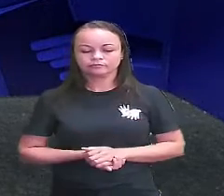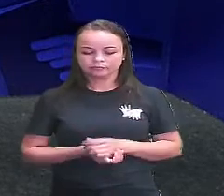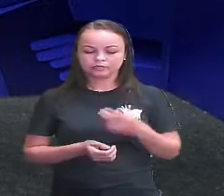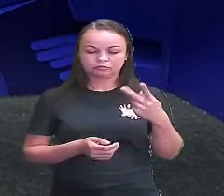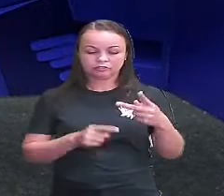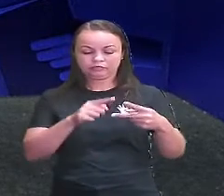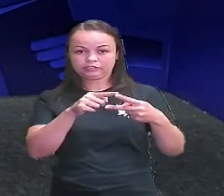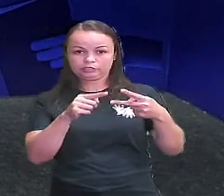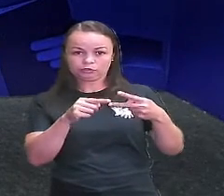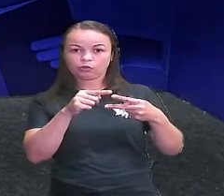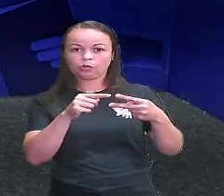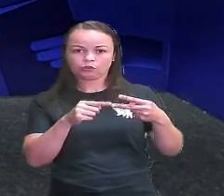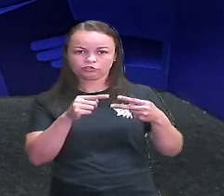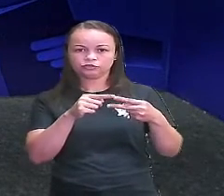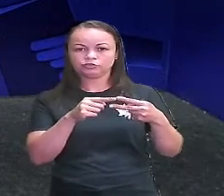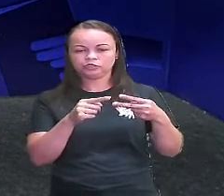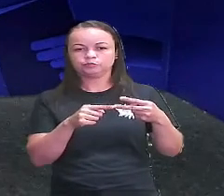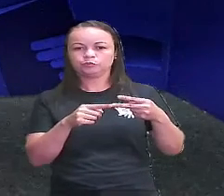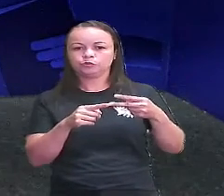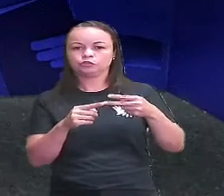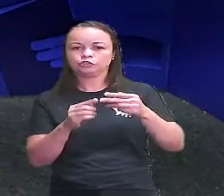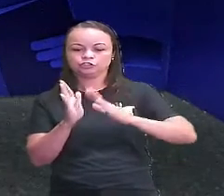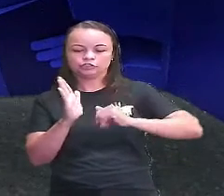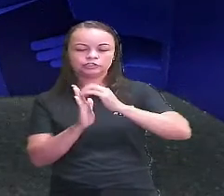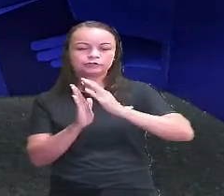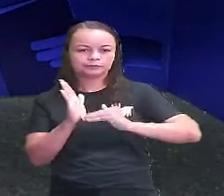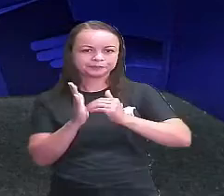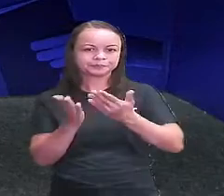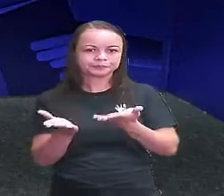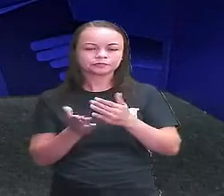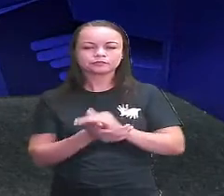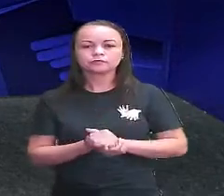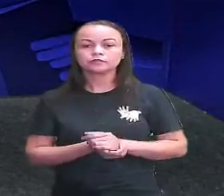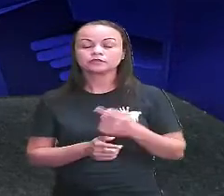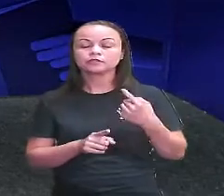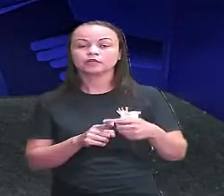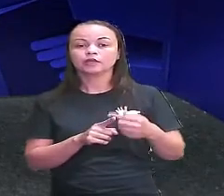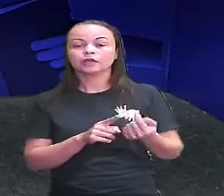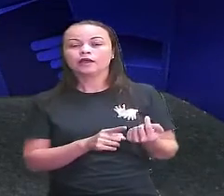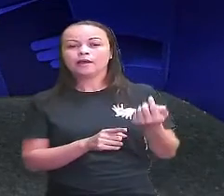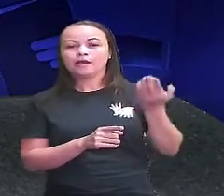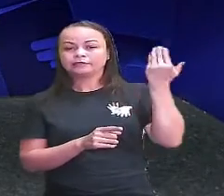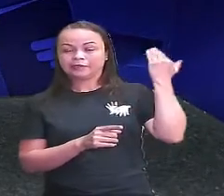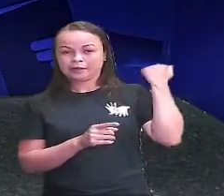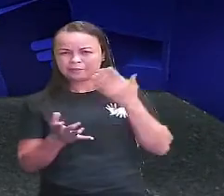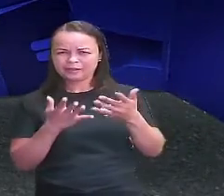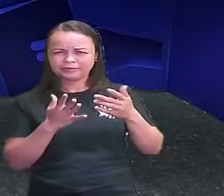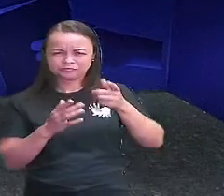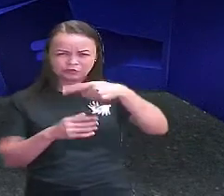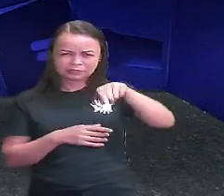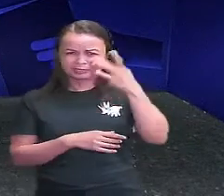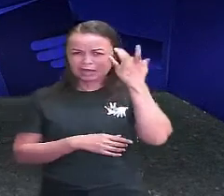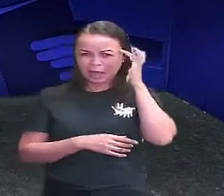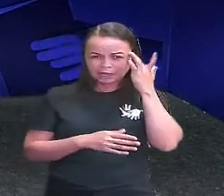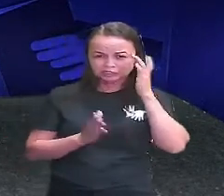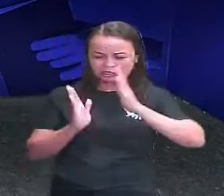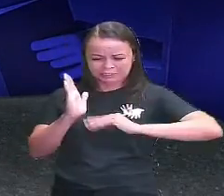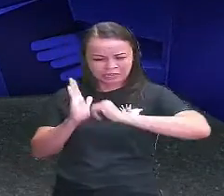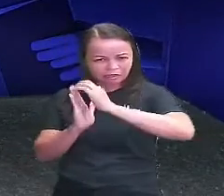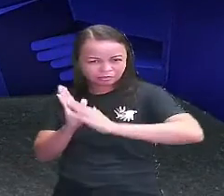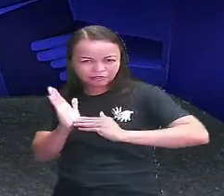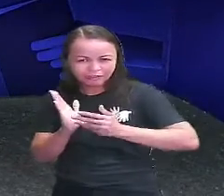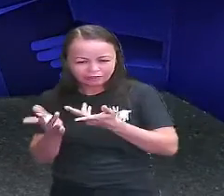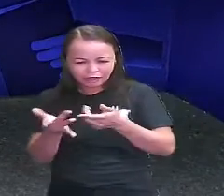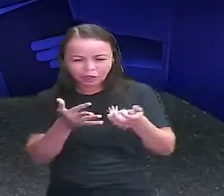2 tipos de tinta, 2 tipos de pigmento. Porque antigamente, gente, vocês acham que tinha tinta? Tinta guache?